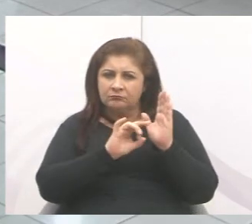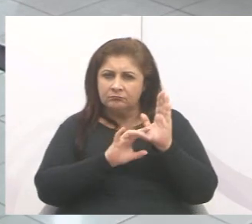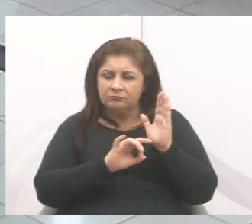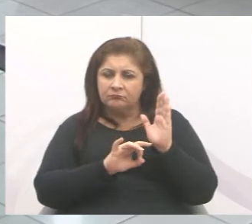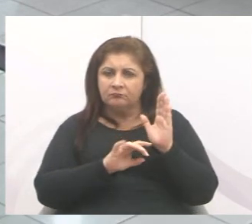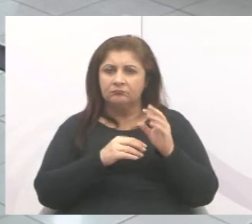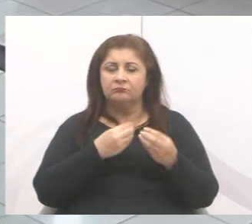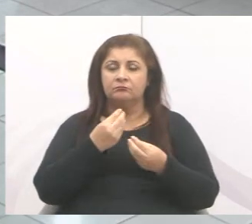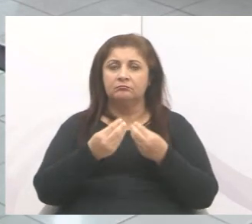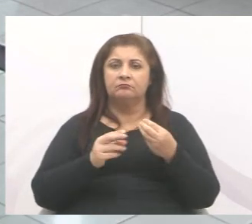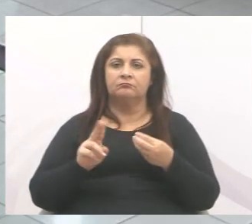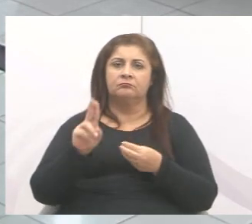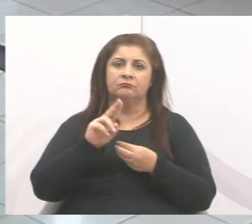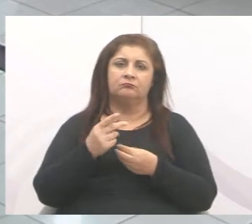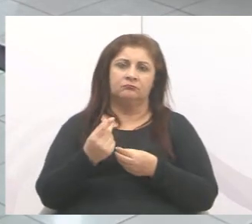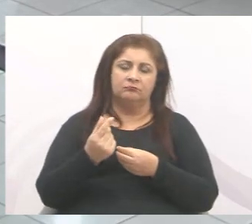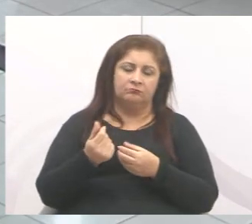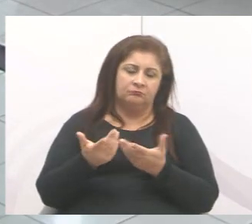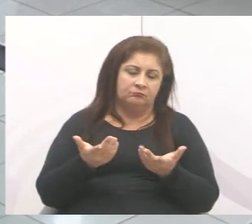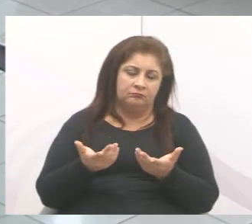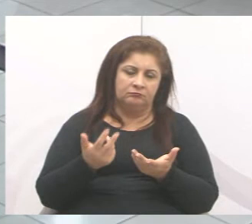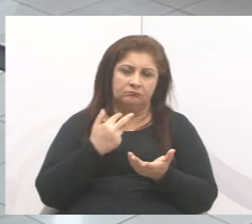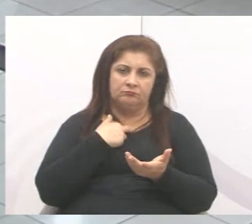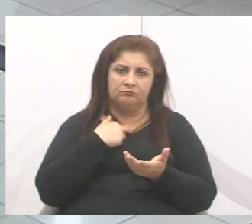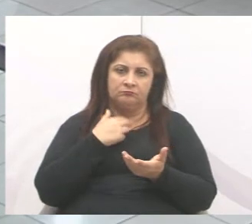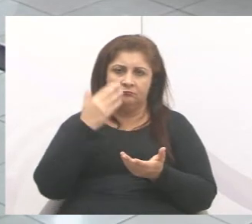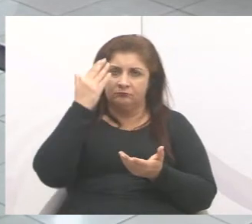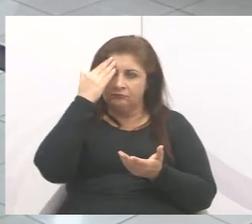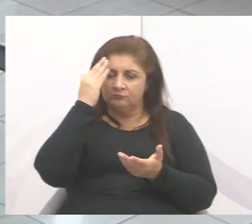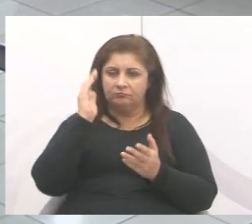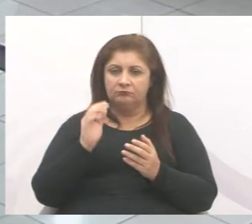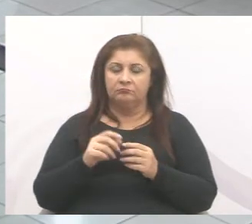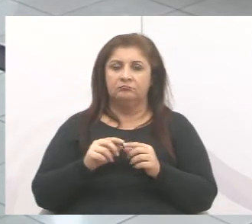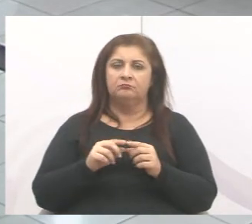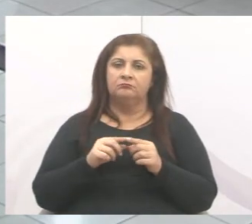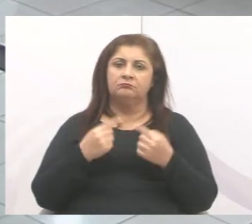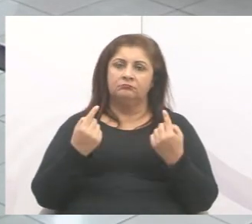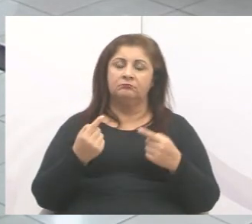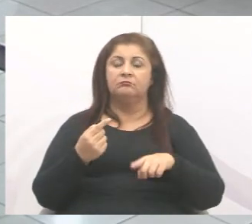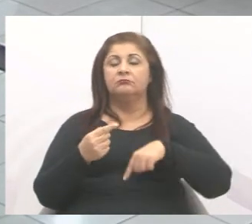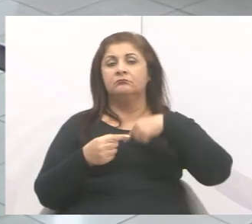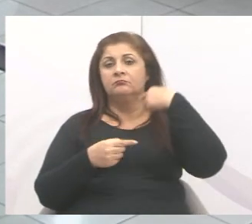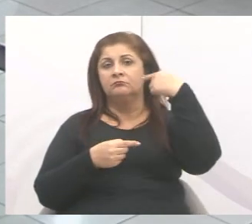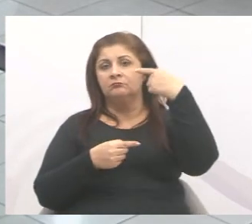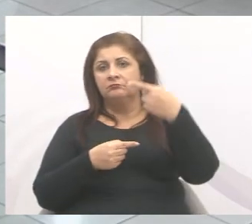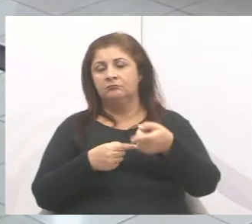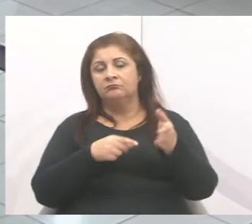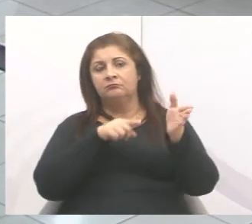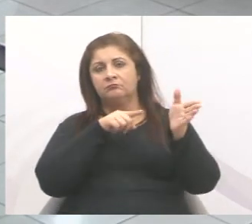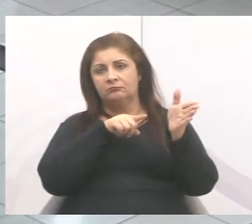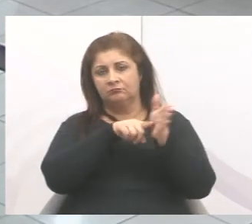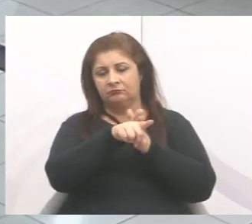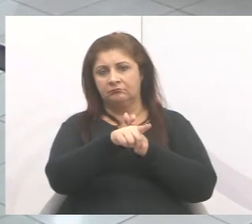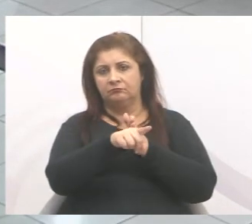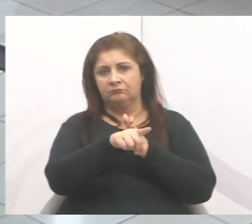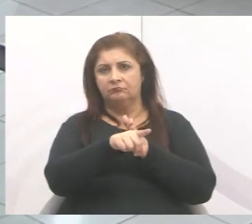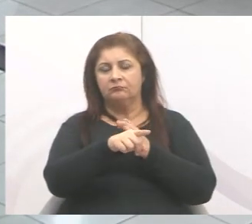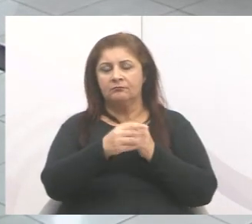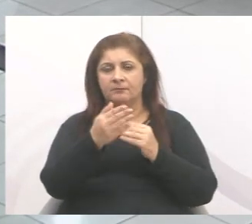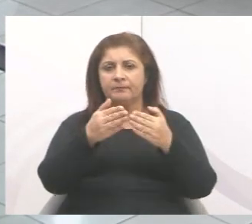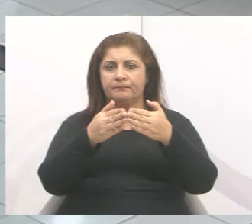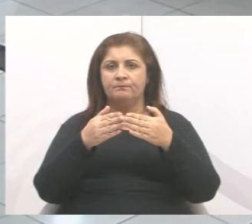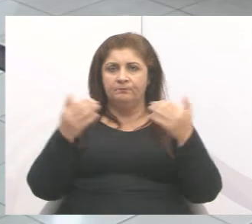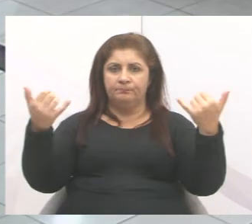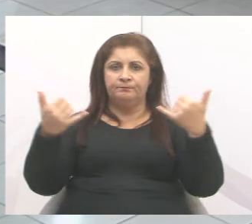será o gasto, não tem como saber. Cabe aqui um pedido de informação depois dessa casa à Prefeitura